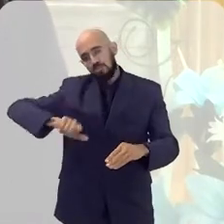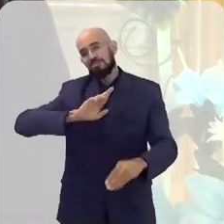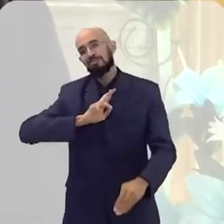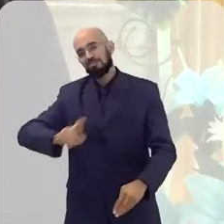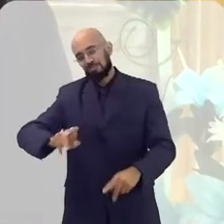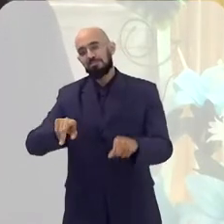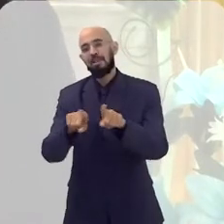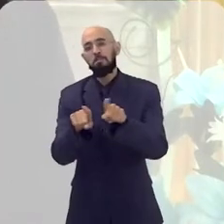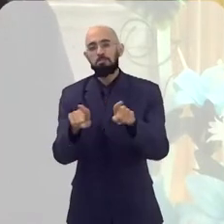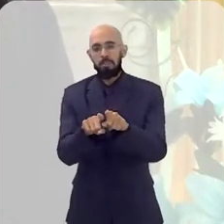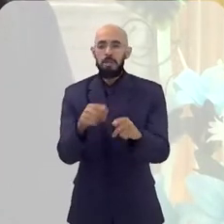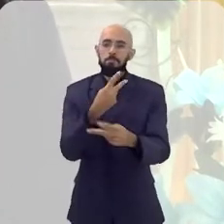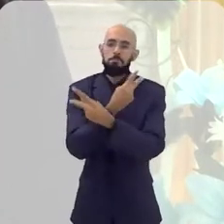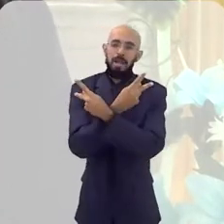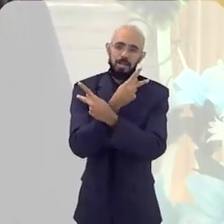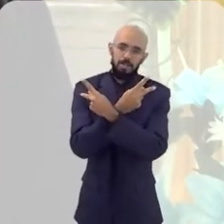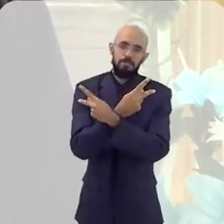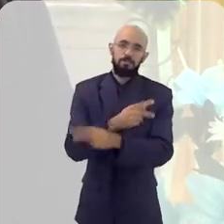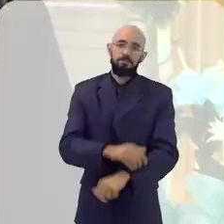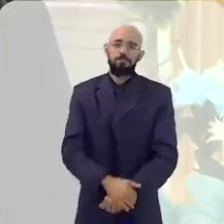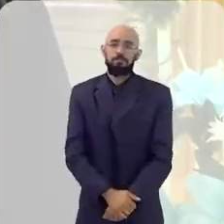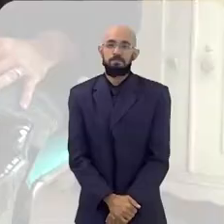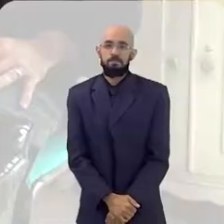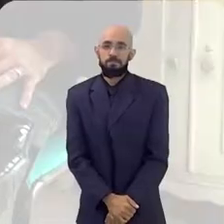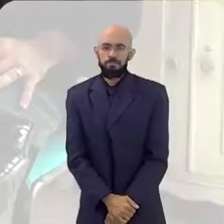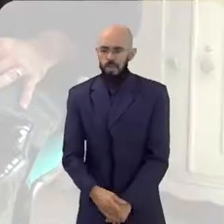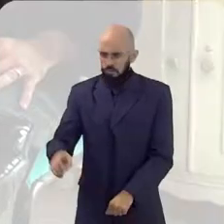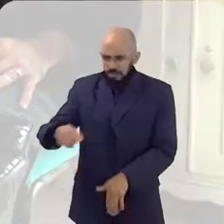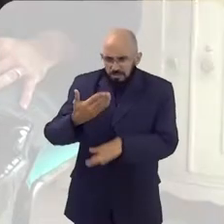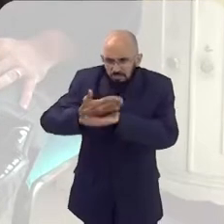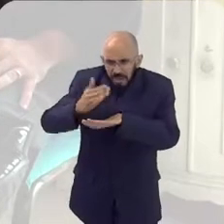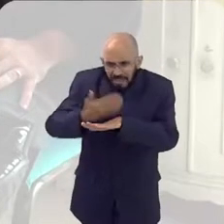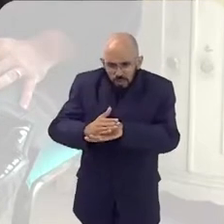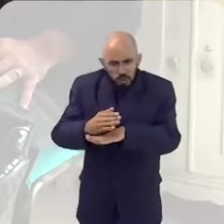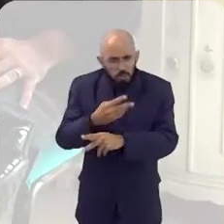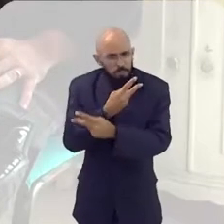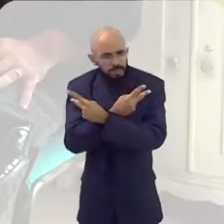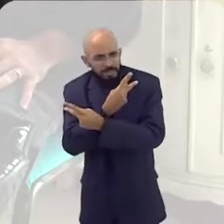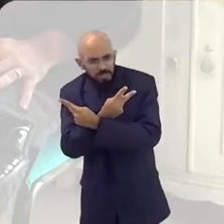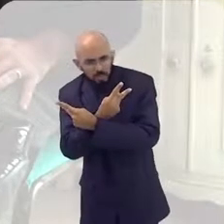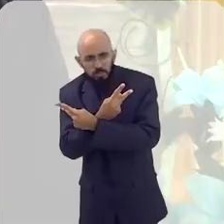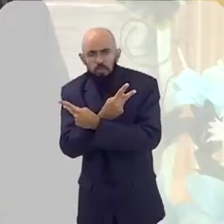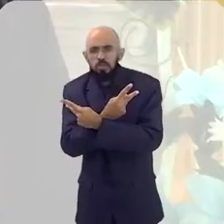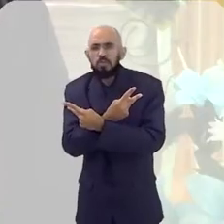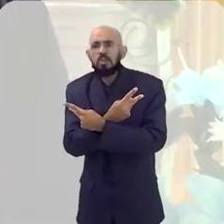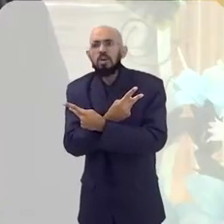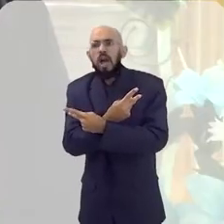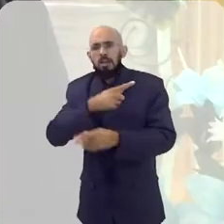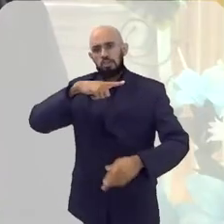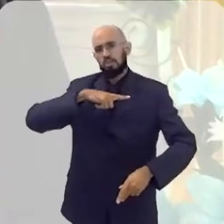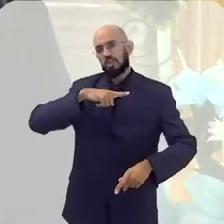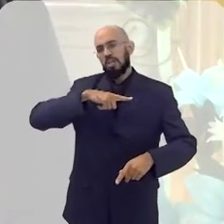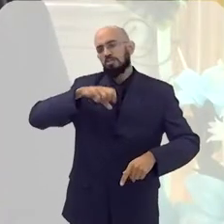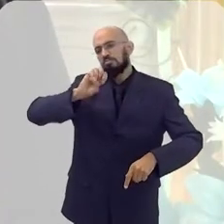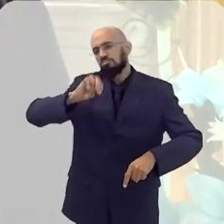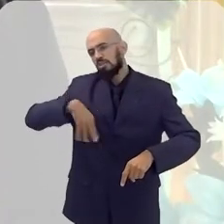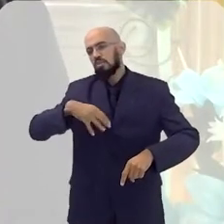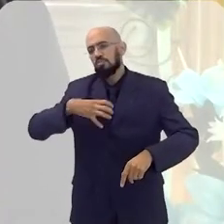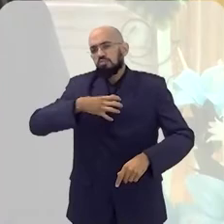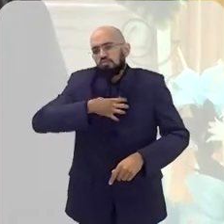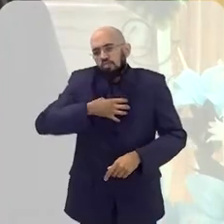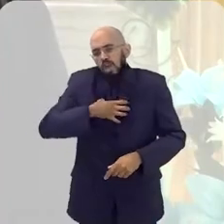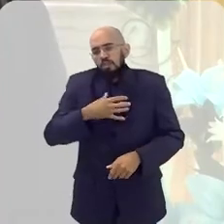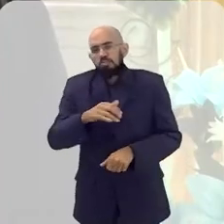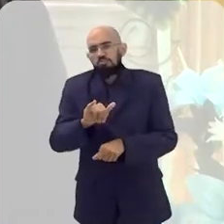religiões também pagãs, e não só a Wicca. Vocês praticam paganismo? Nós praticamos uma forma de